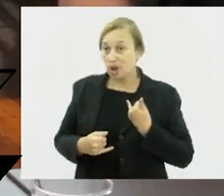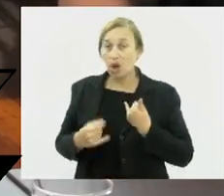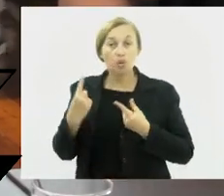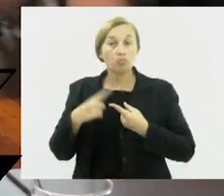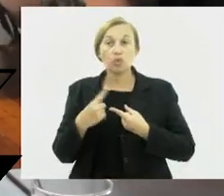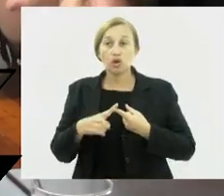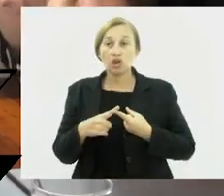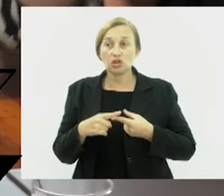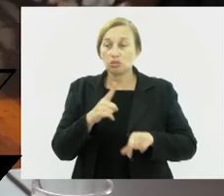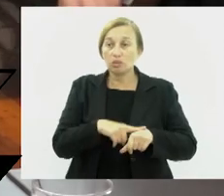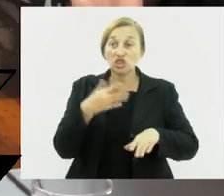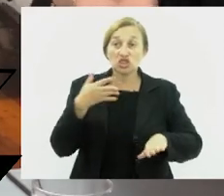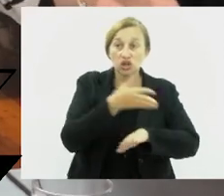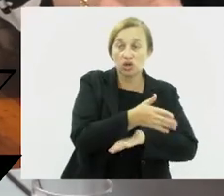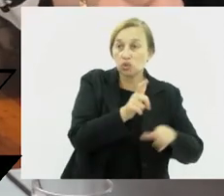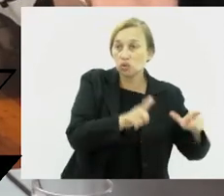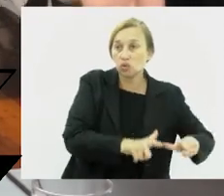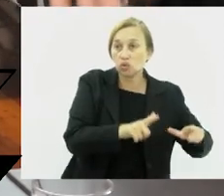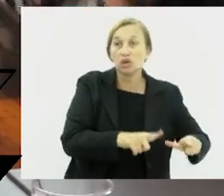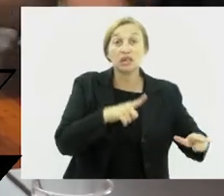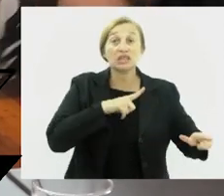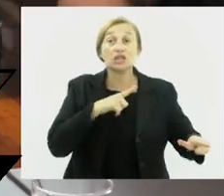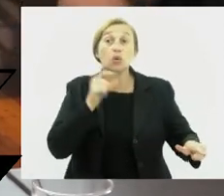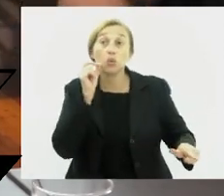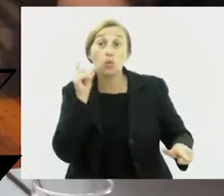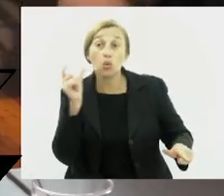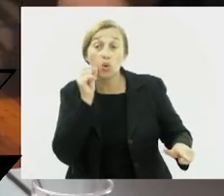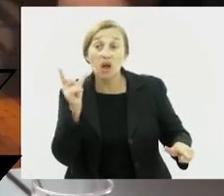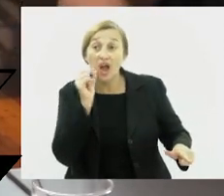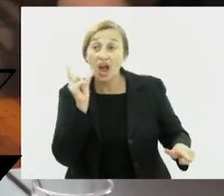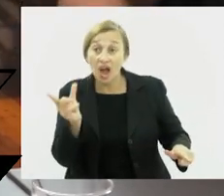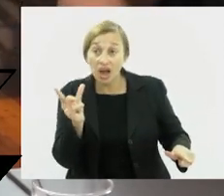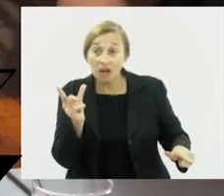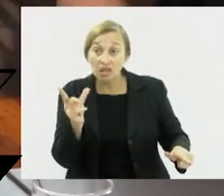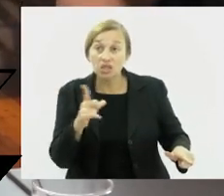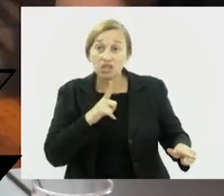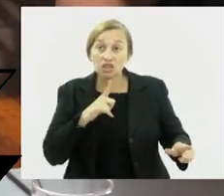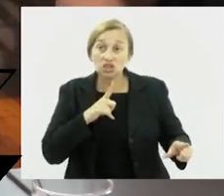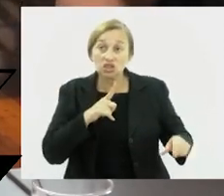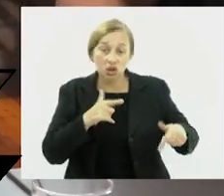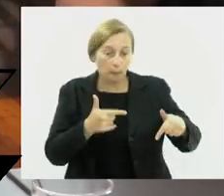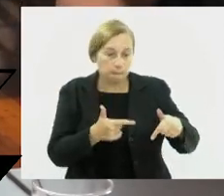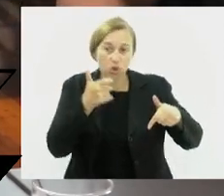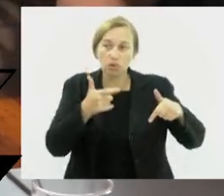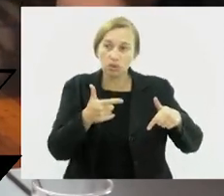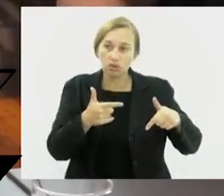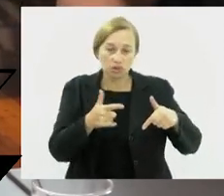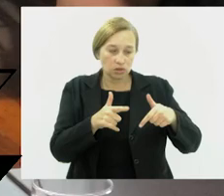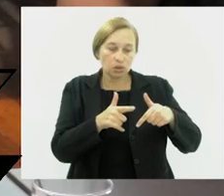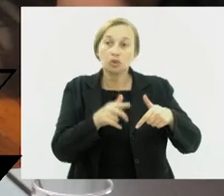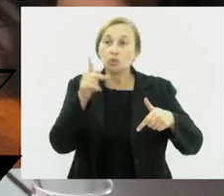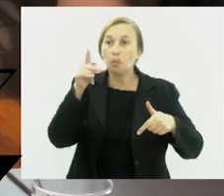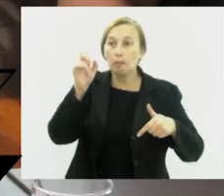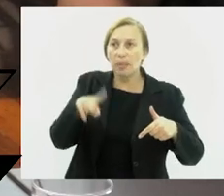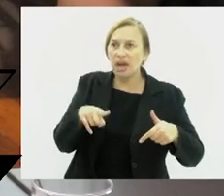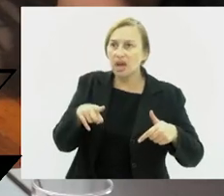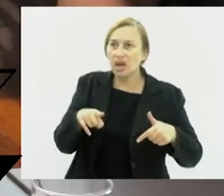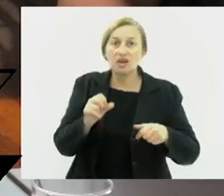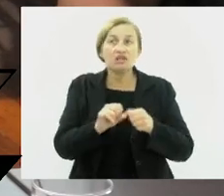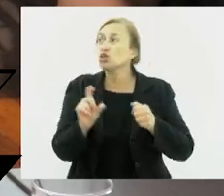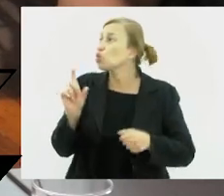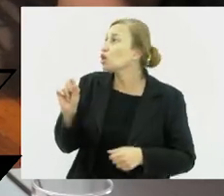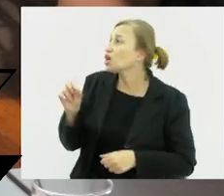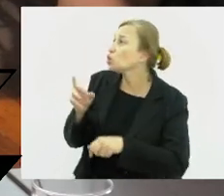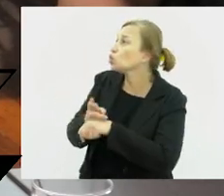hora que eles chegaram no lugar tinha um gato e o gato estava com um tiro na pata. E eles falaram, doutora, o que a gente faz com